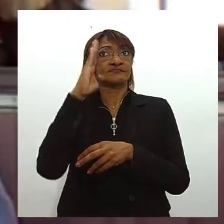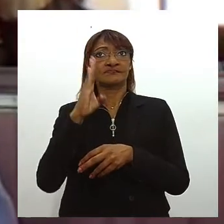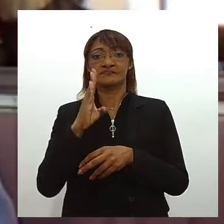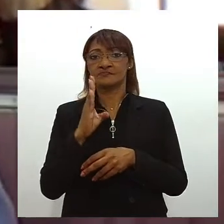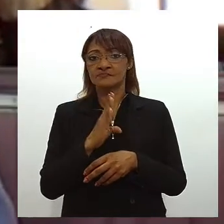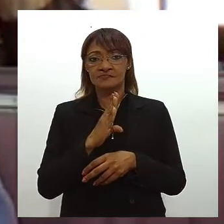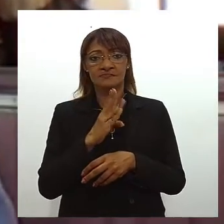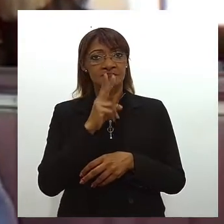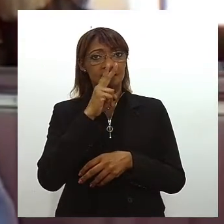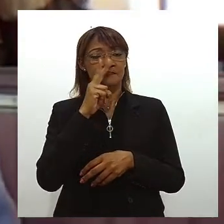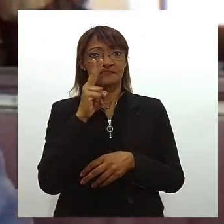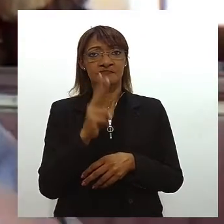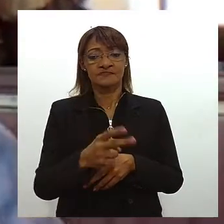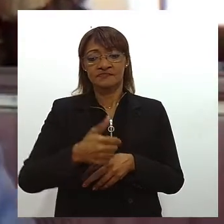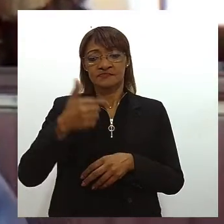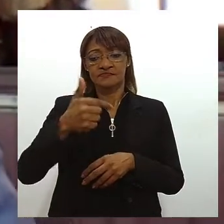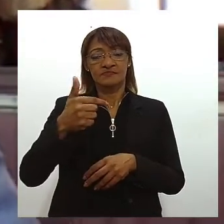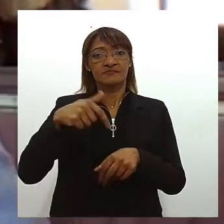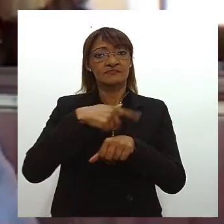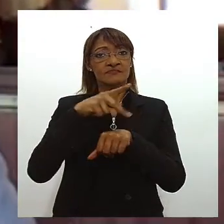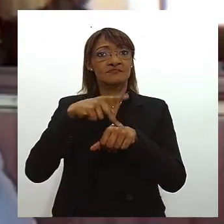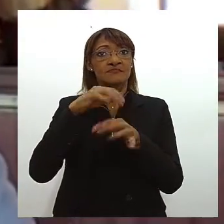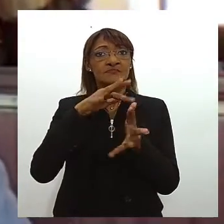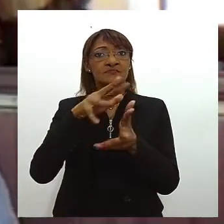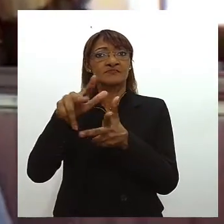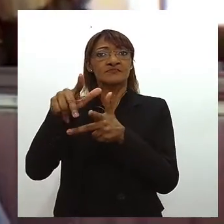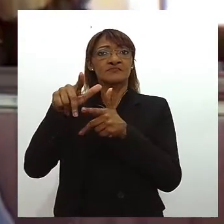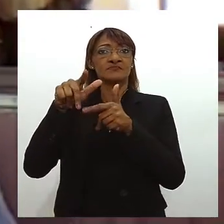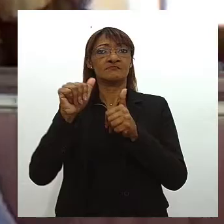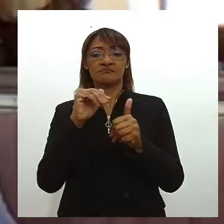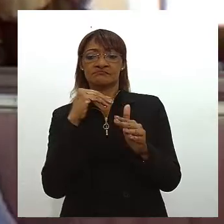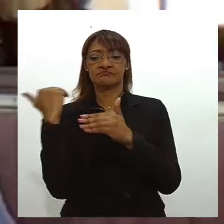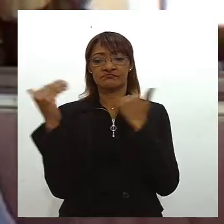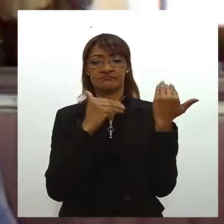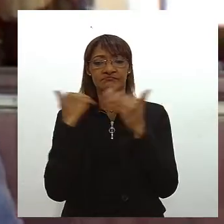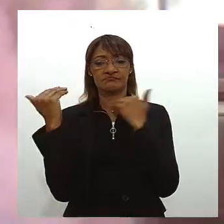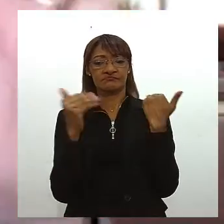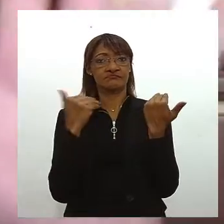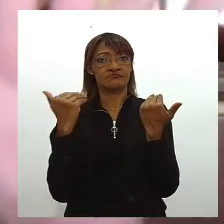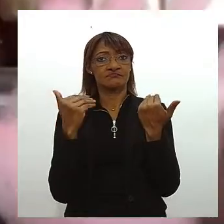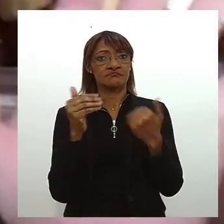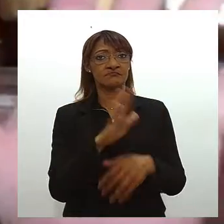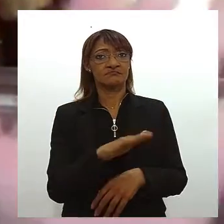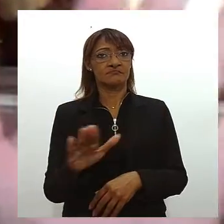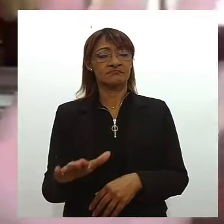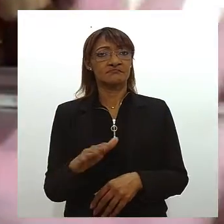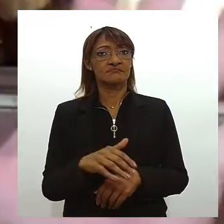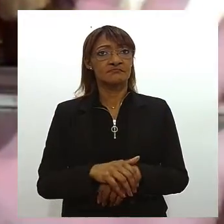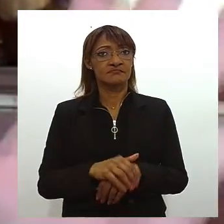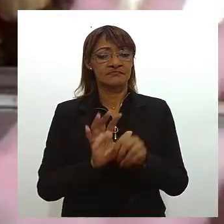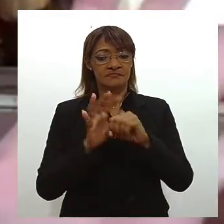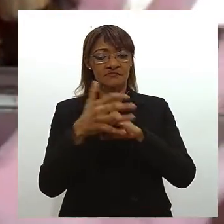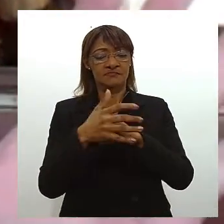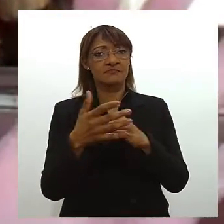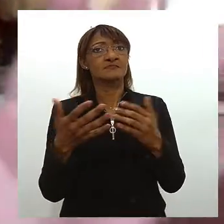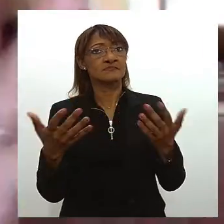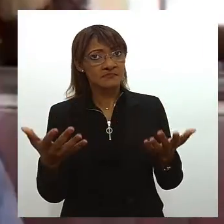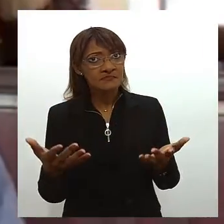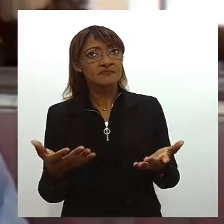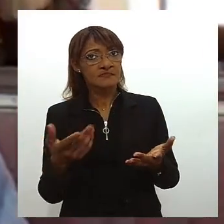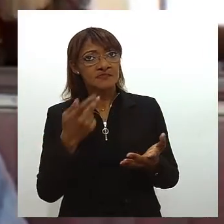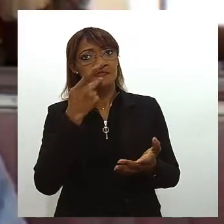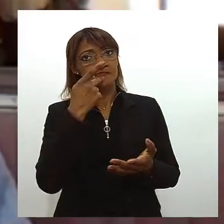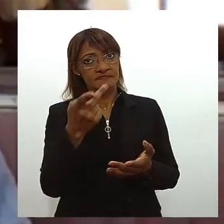lastimavelmente, é o segundo país no mundo com mais mortes de crianças pela Covid-19. Isso tem que dizer para